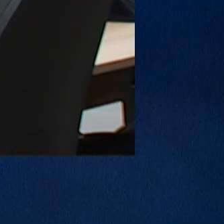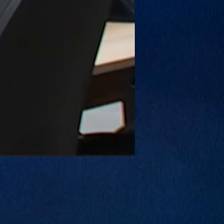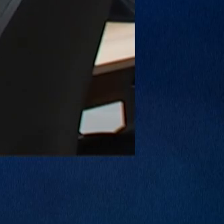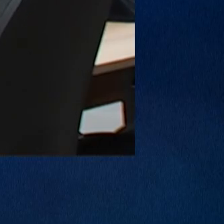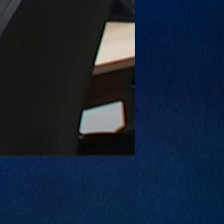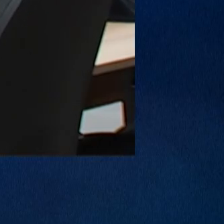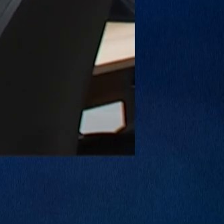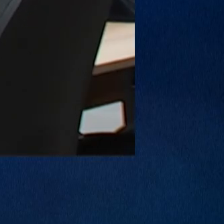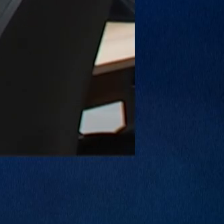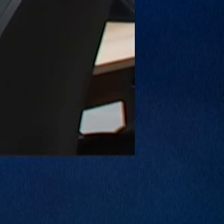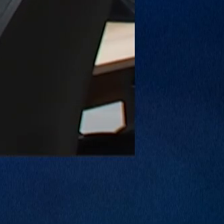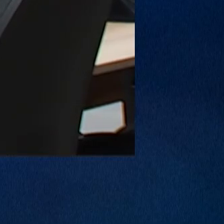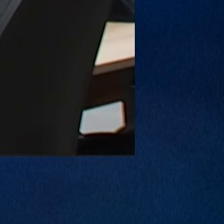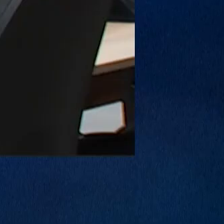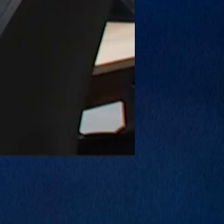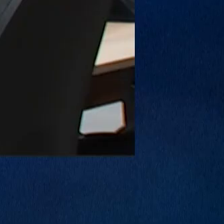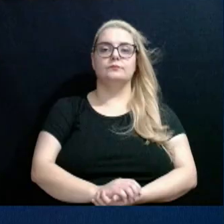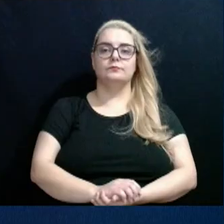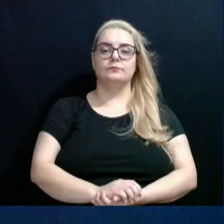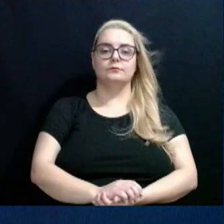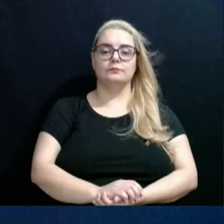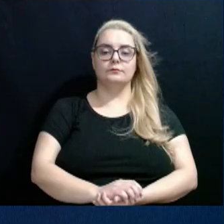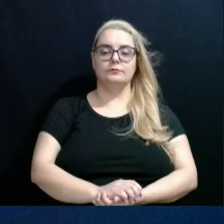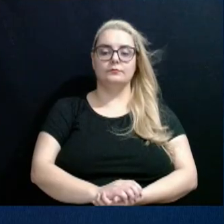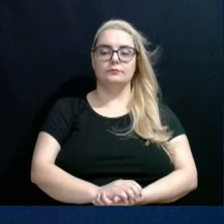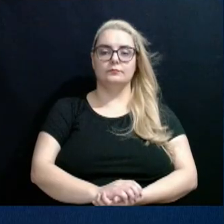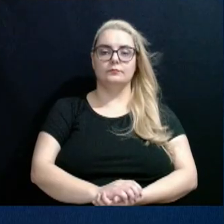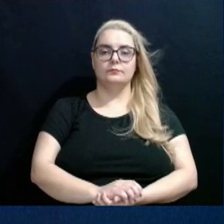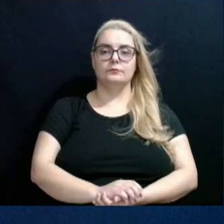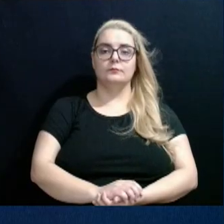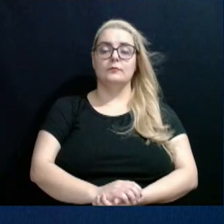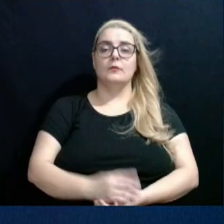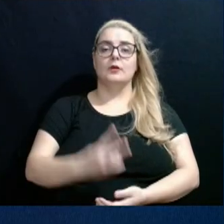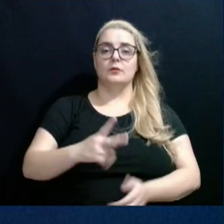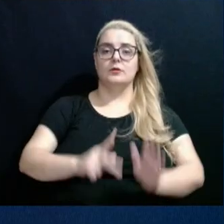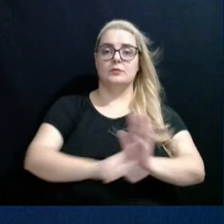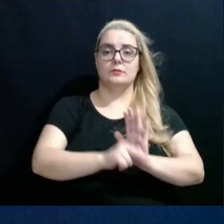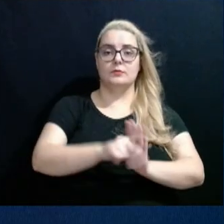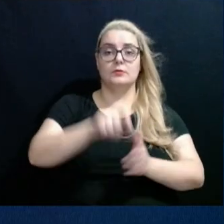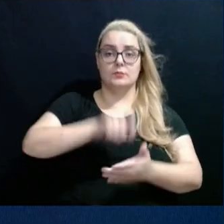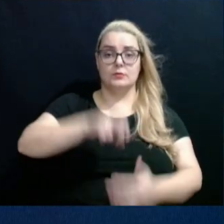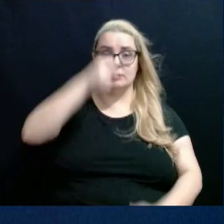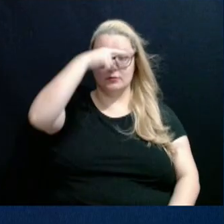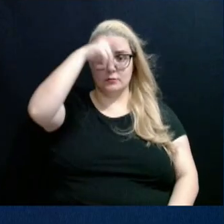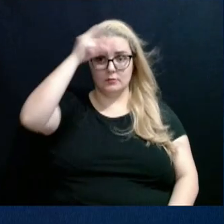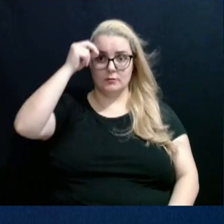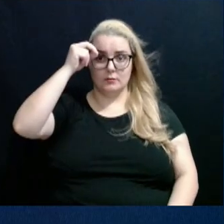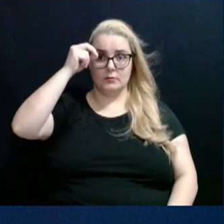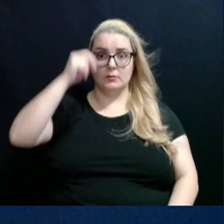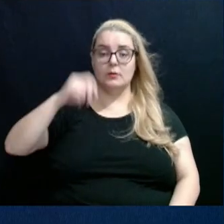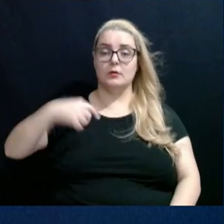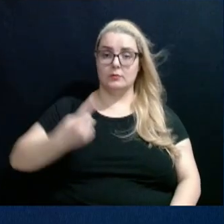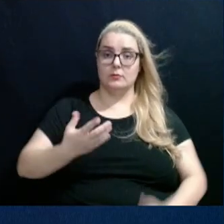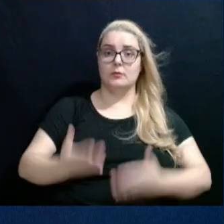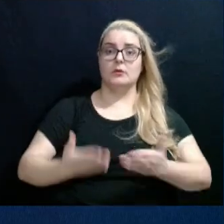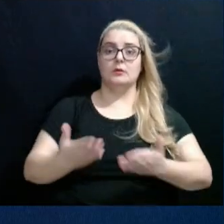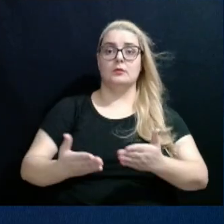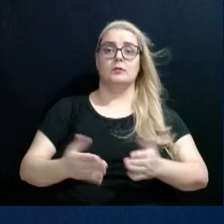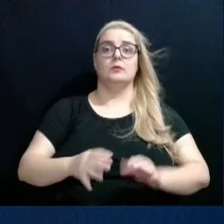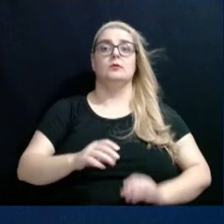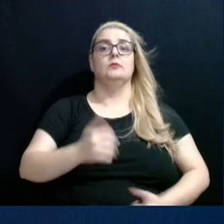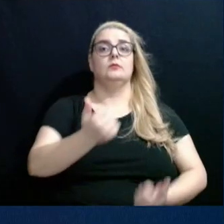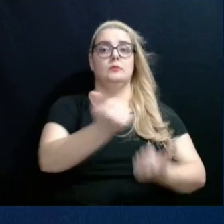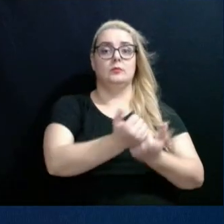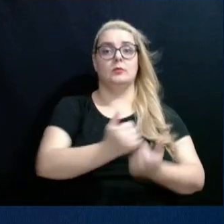Câmara aprova de forma definitiva 2 projetos de autoria do prefeito. Um deles trata do plano de cargos do